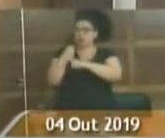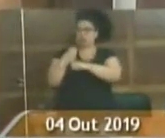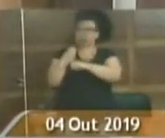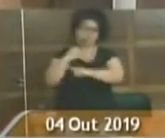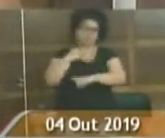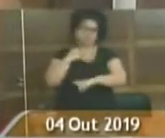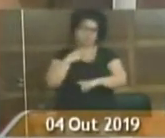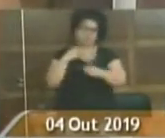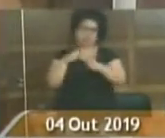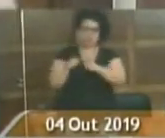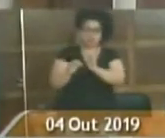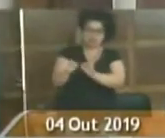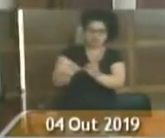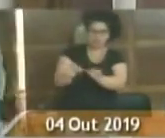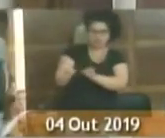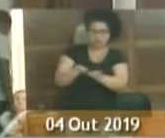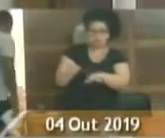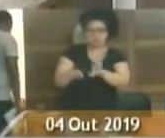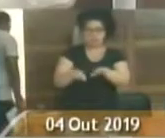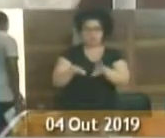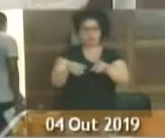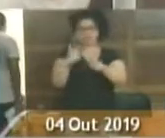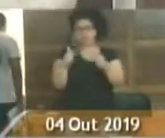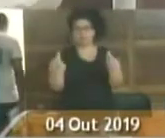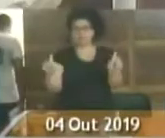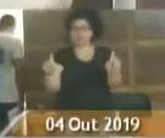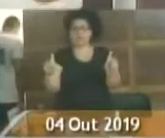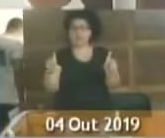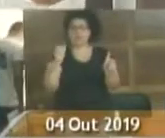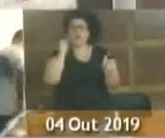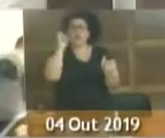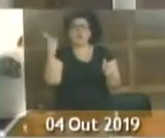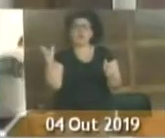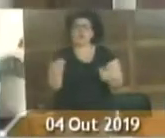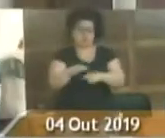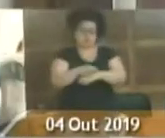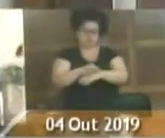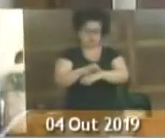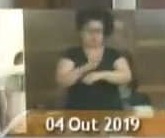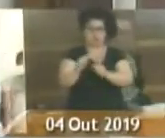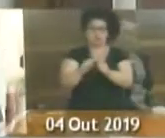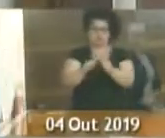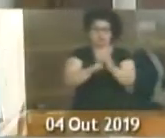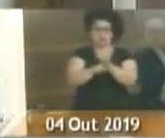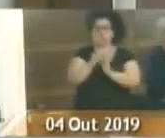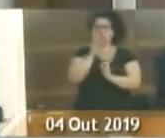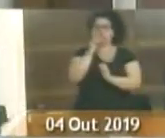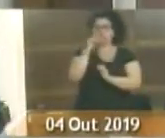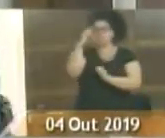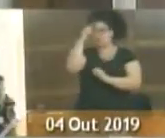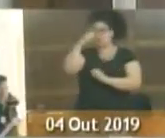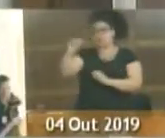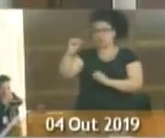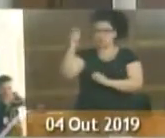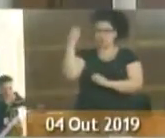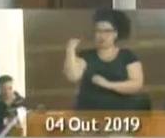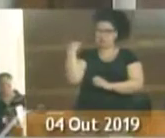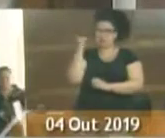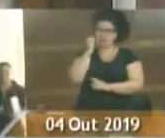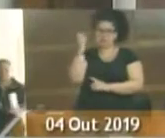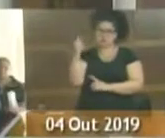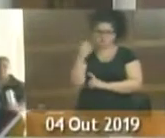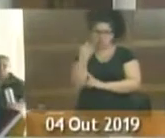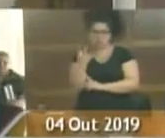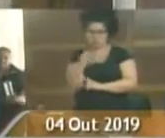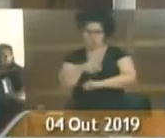preparar. Às vezes, ó, eu pego um animal que não tem nada a ver com isso, um animal de pele. Eu fiz um exame, por exemplo, essa semana mesmo, eu atendi 3 animais,